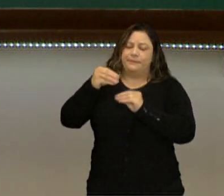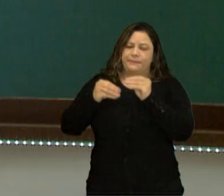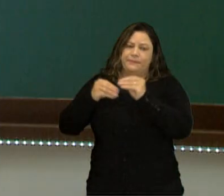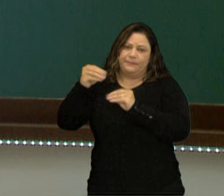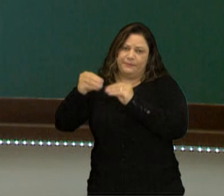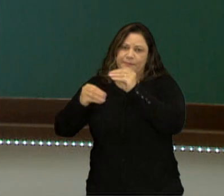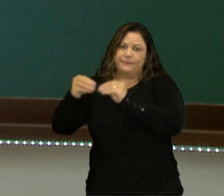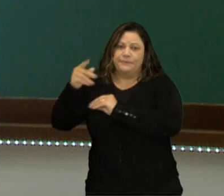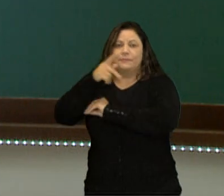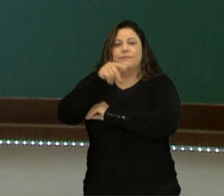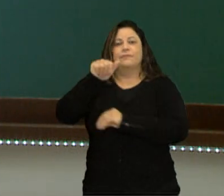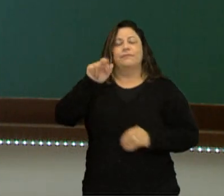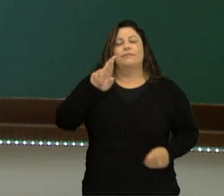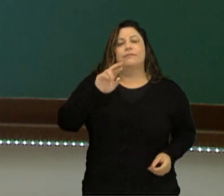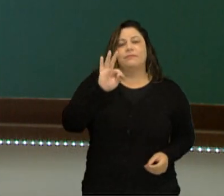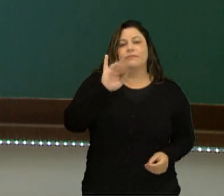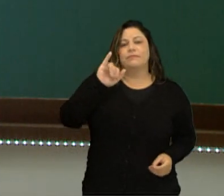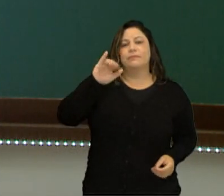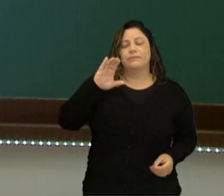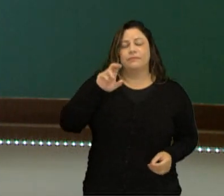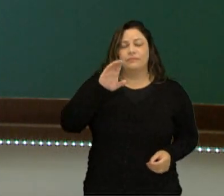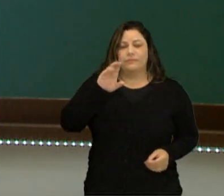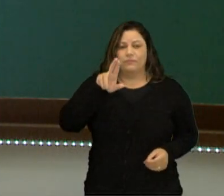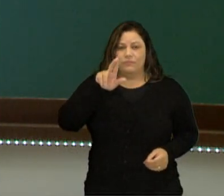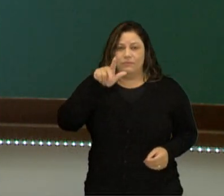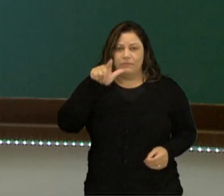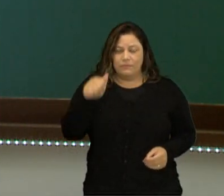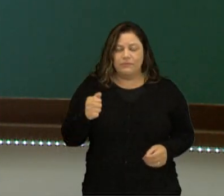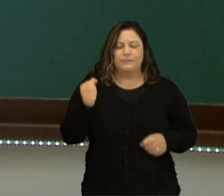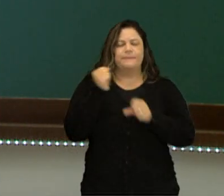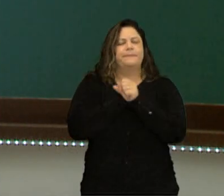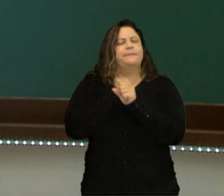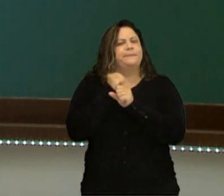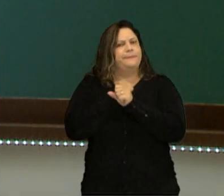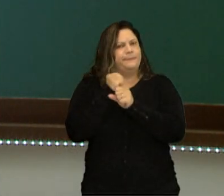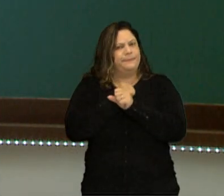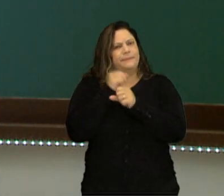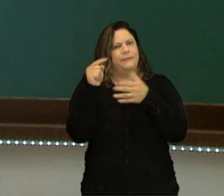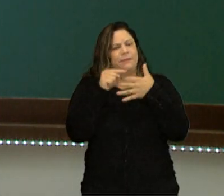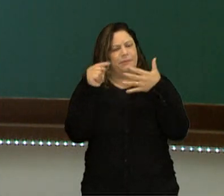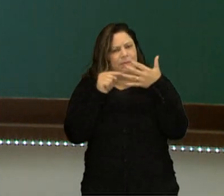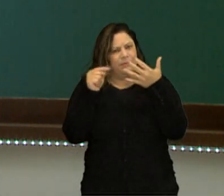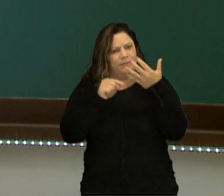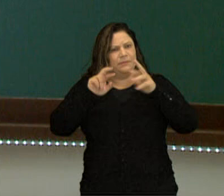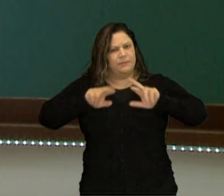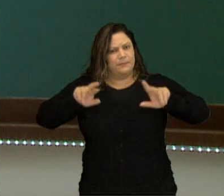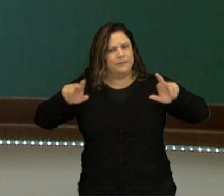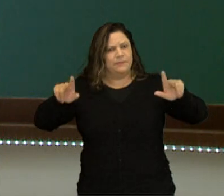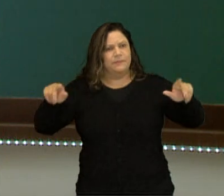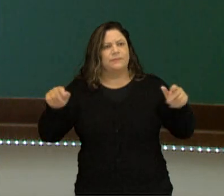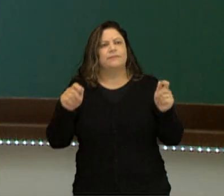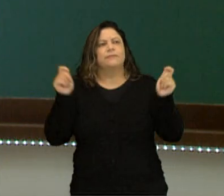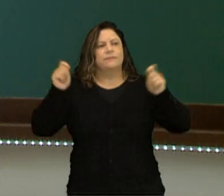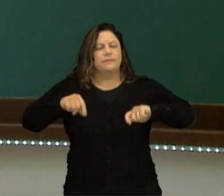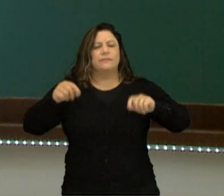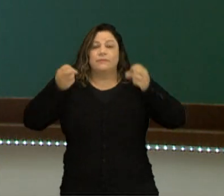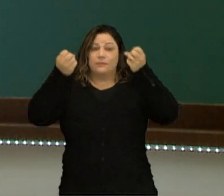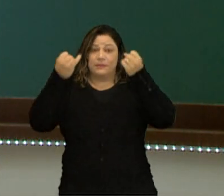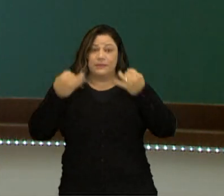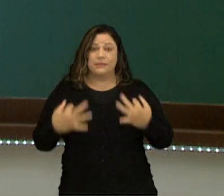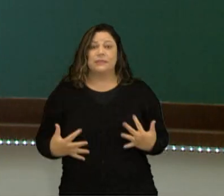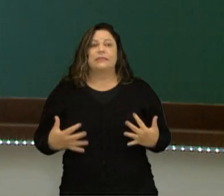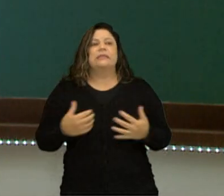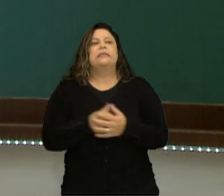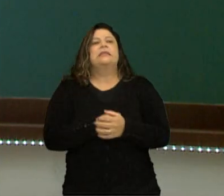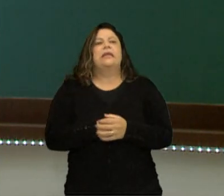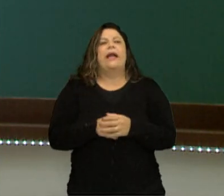pessoal, atualmente a luz ela tem ambos os comportamentos. Para isso nós dizemos que a luz ela é